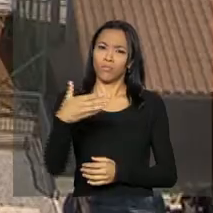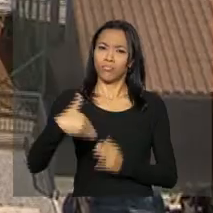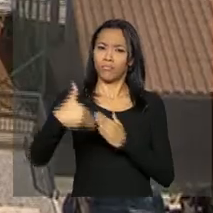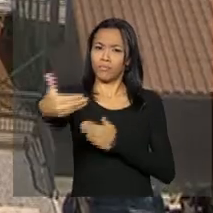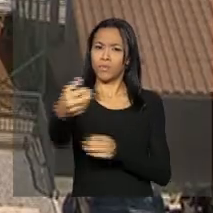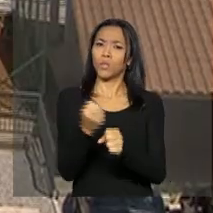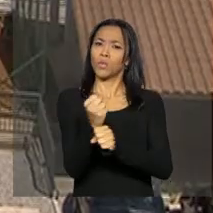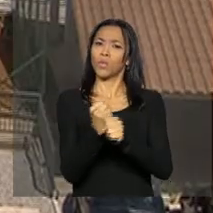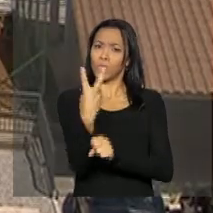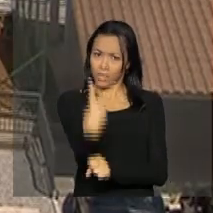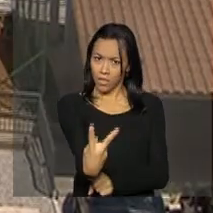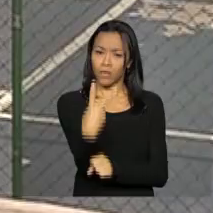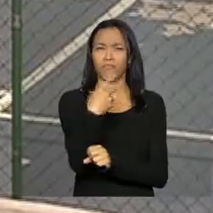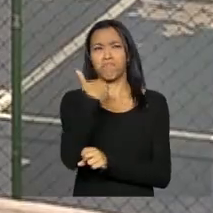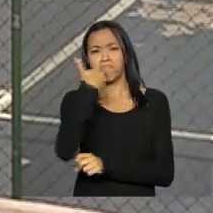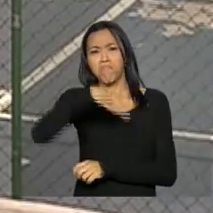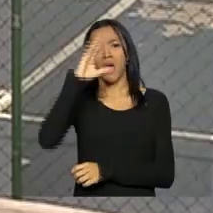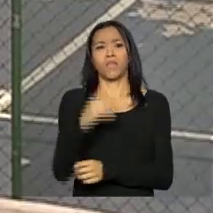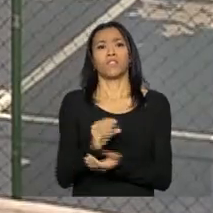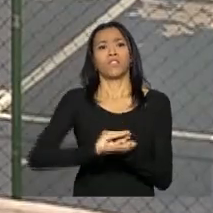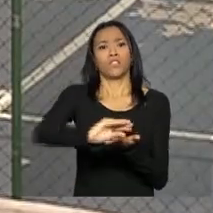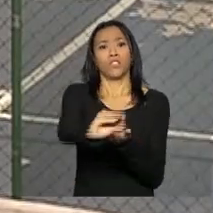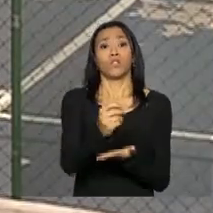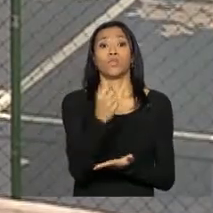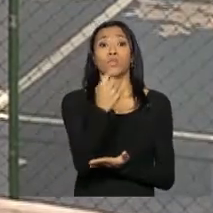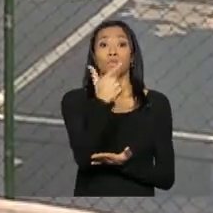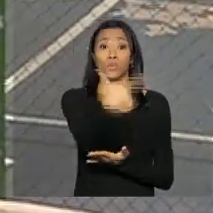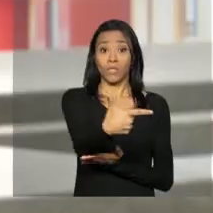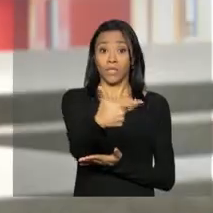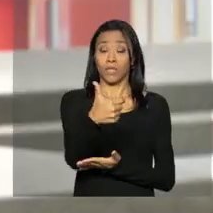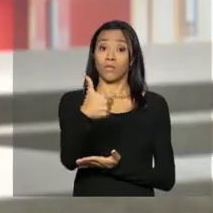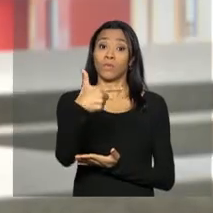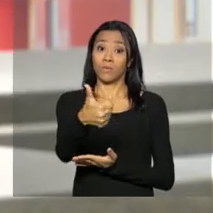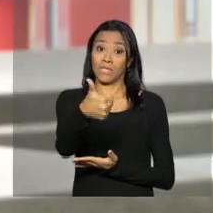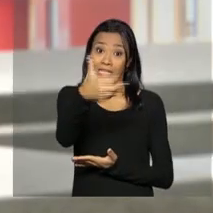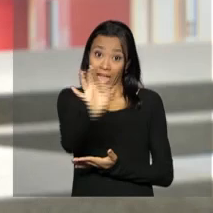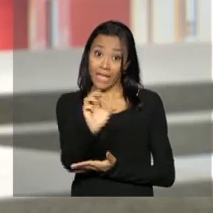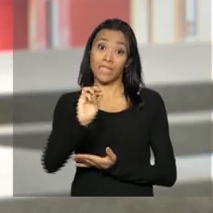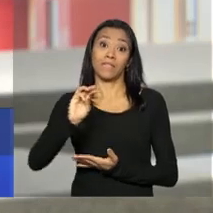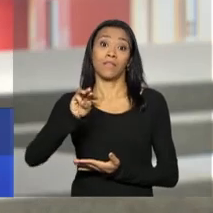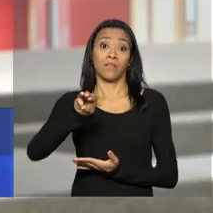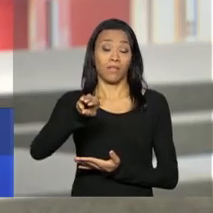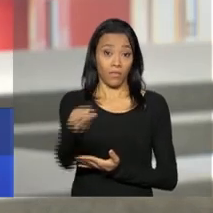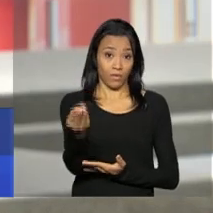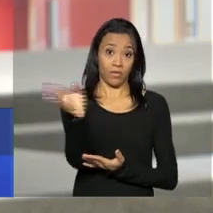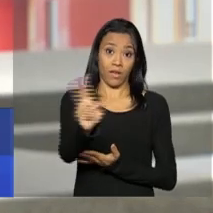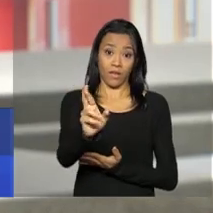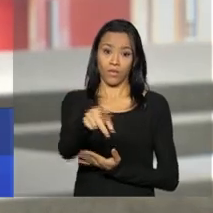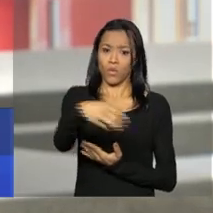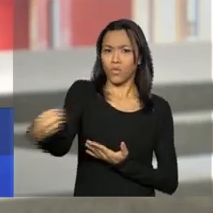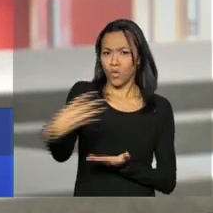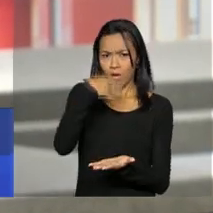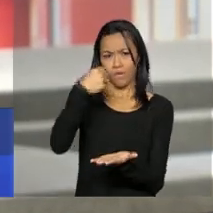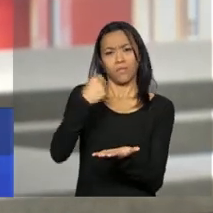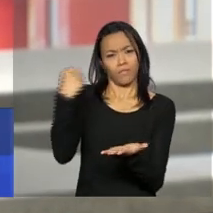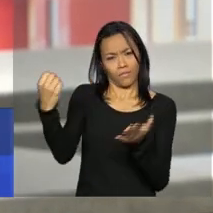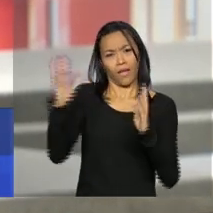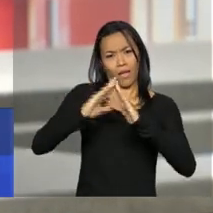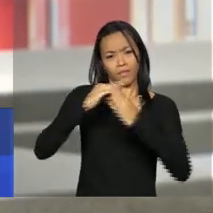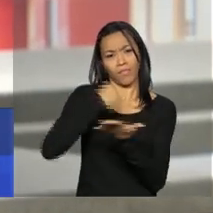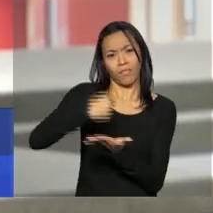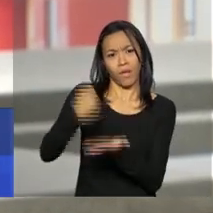ser investidos mais de 210 bilhões de reais. Com as novas moradias anunciadas, deve chegar a